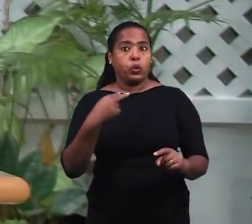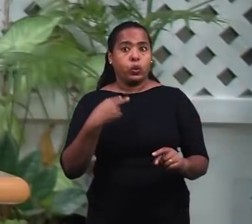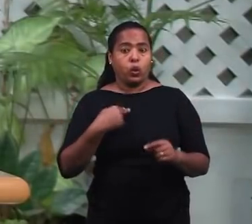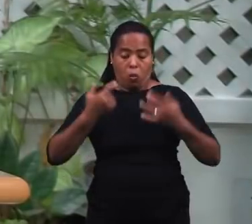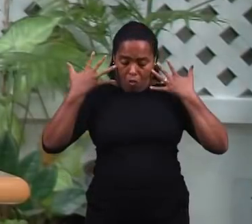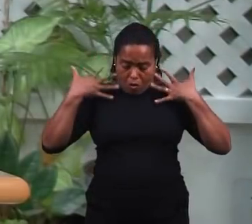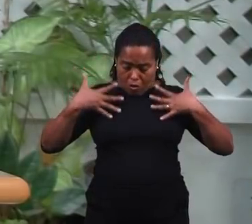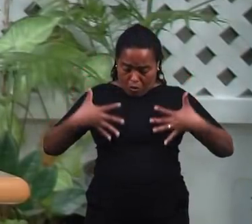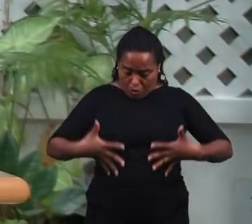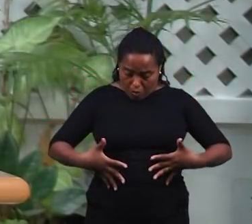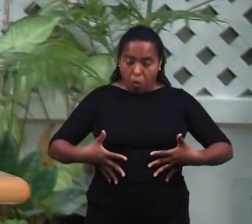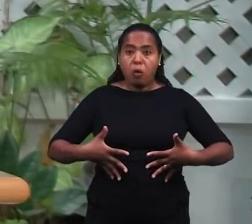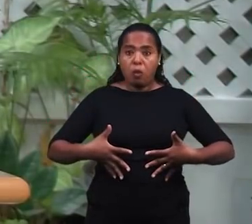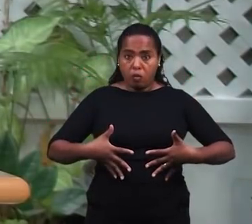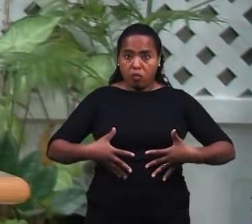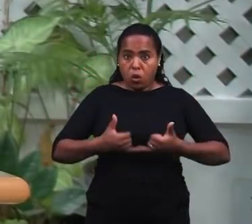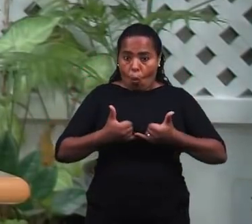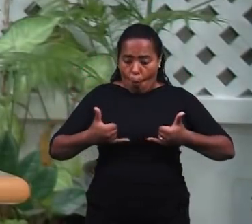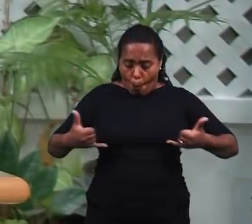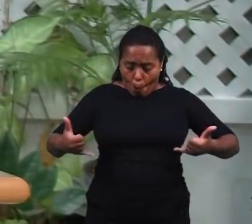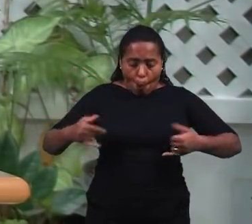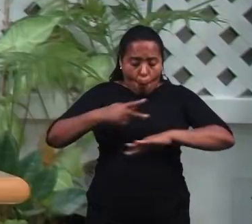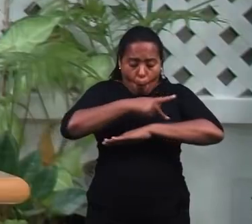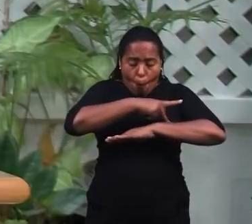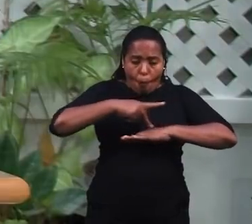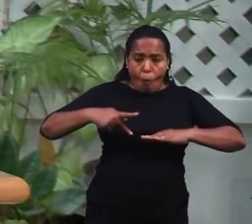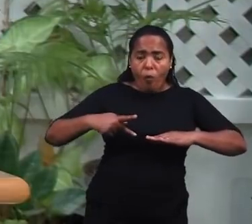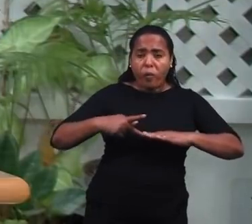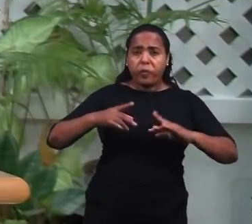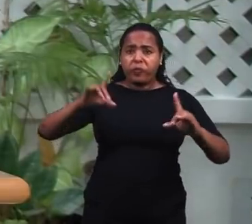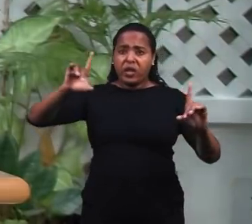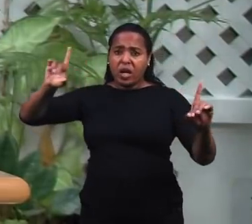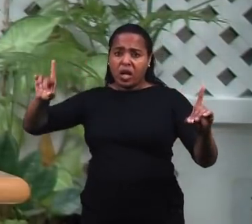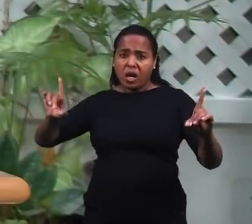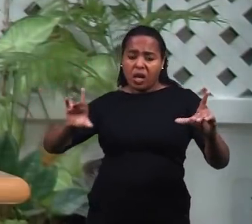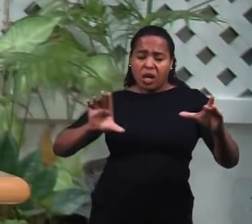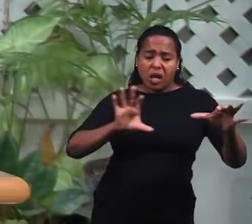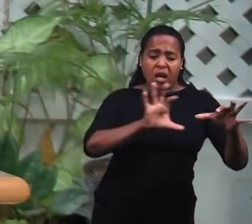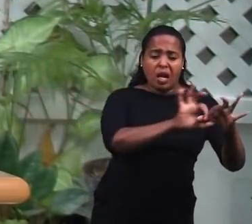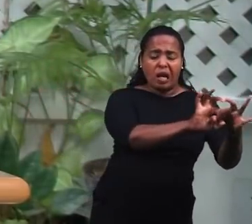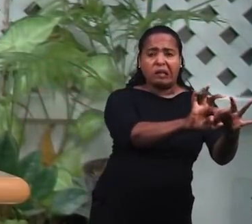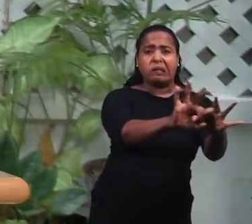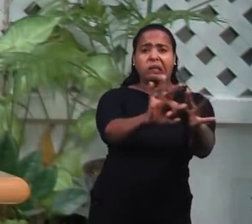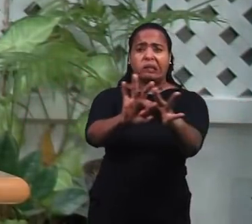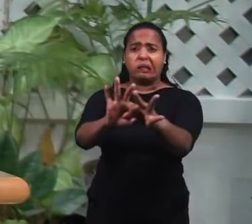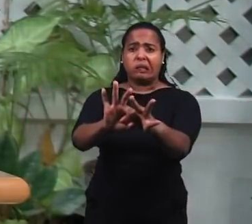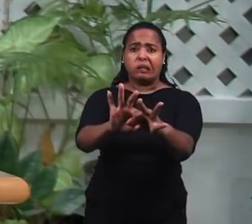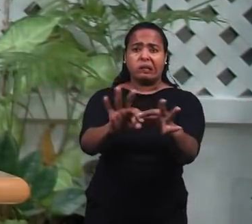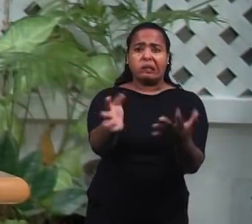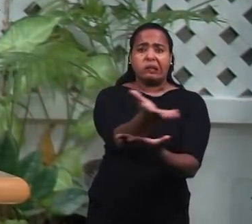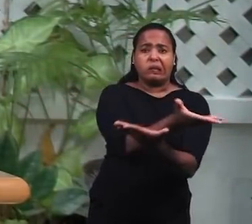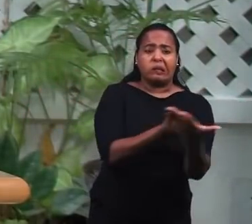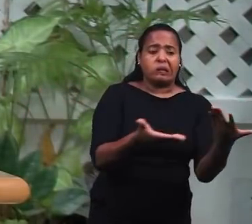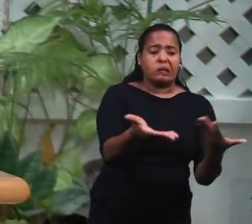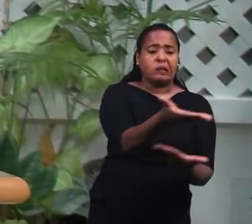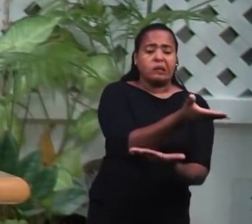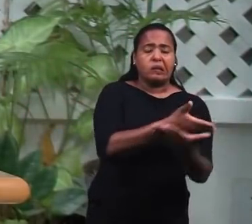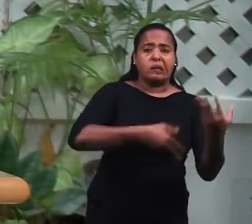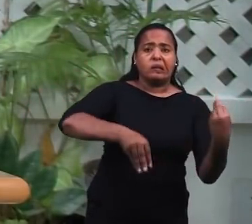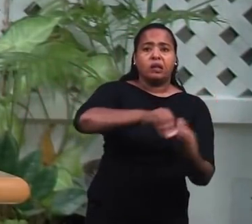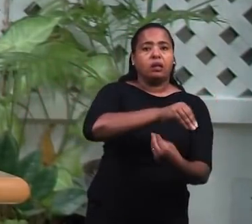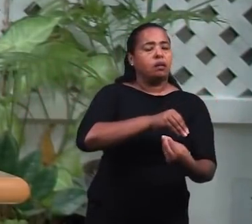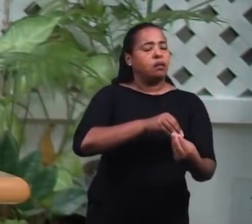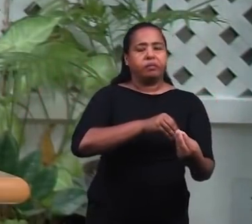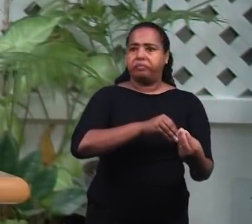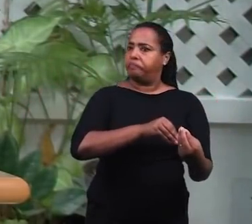linho fino, a pureza dele se misture com o mundo. Então você não pode